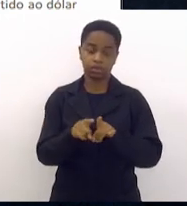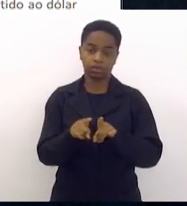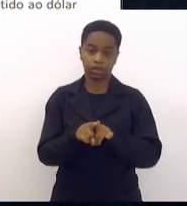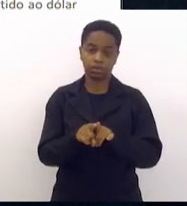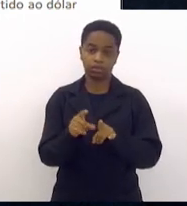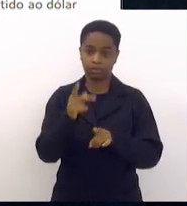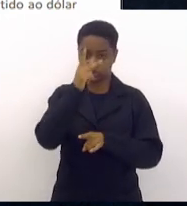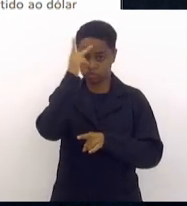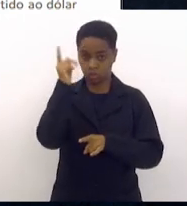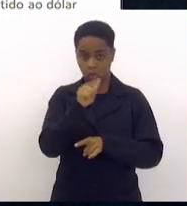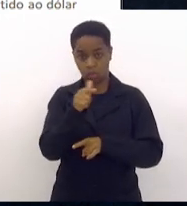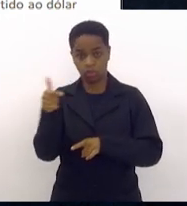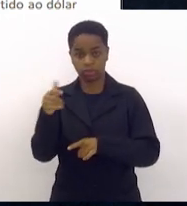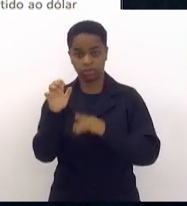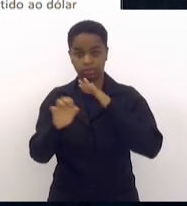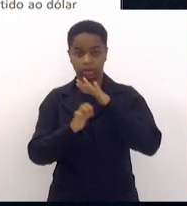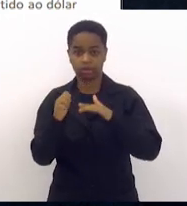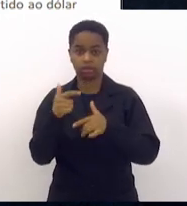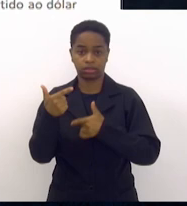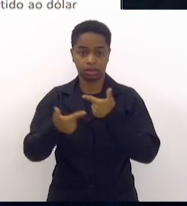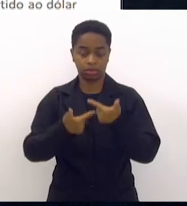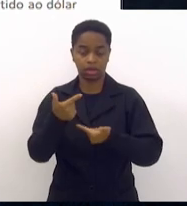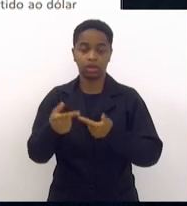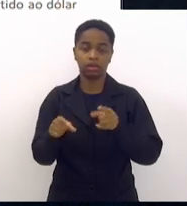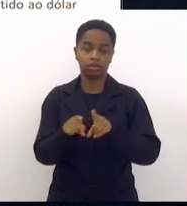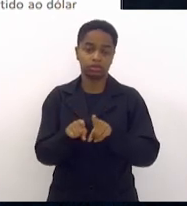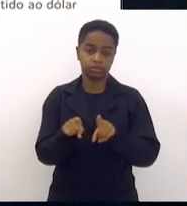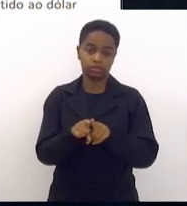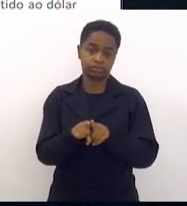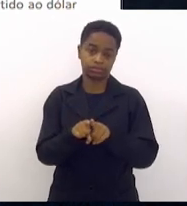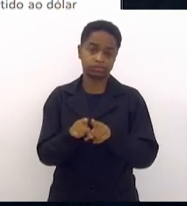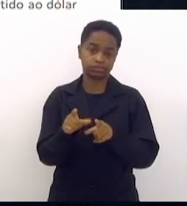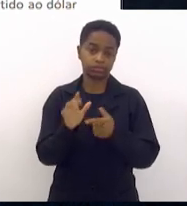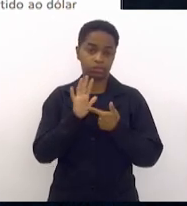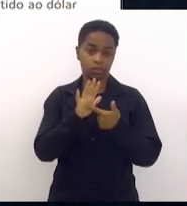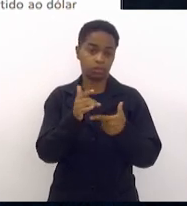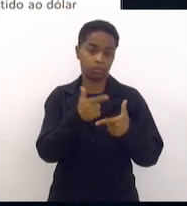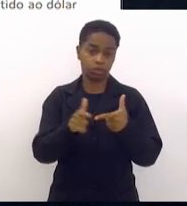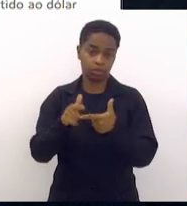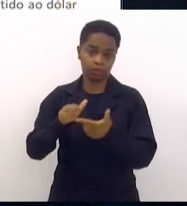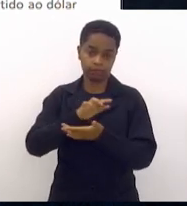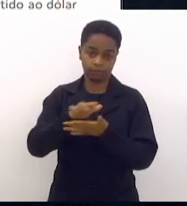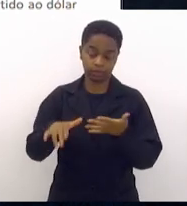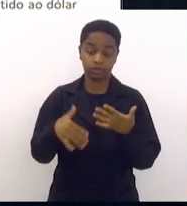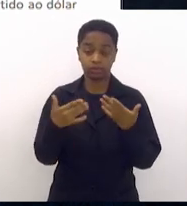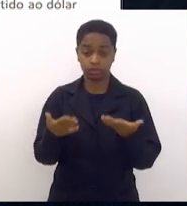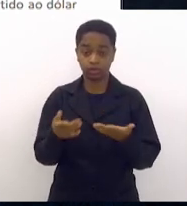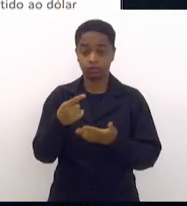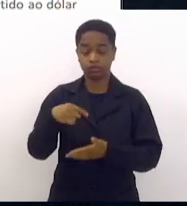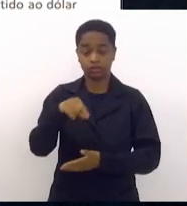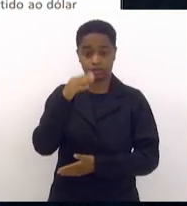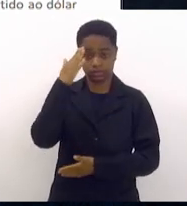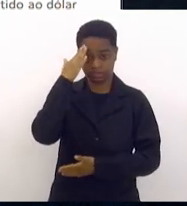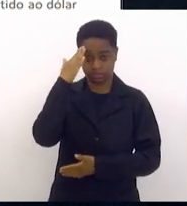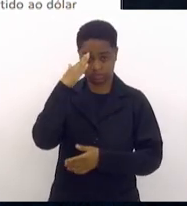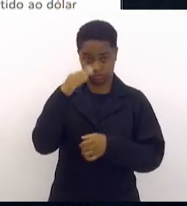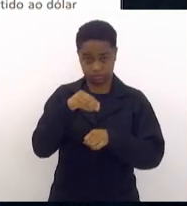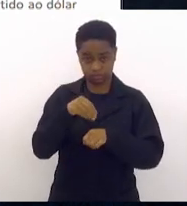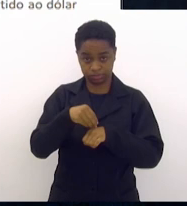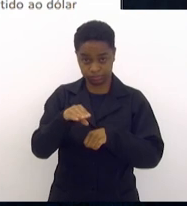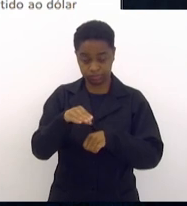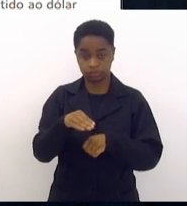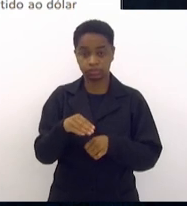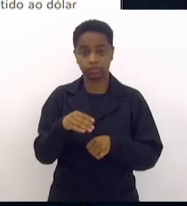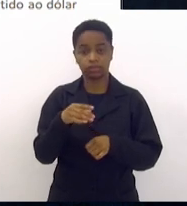de outra empresa enfim e traz esses problemas e aí para vocês terem ideia a Petrobras ela em um